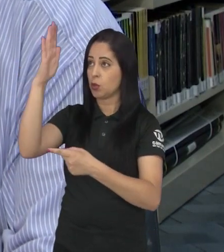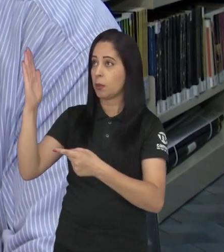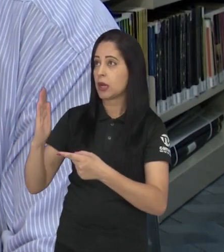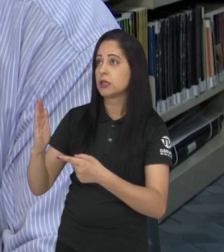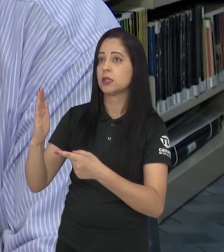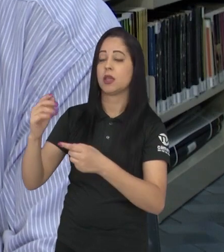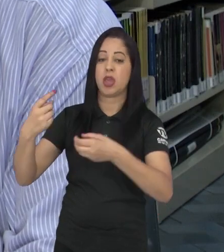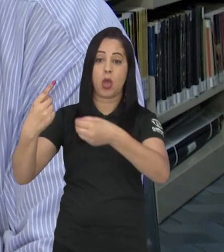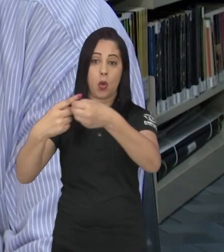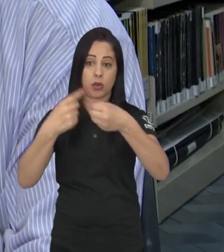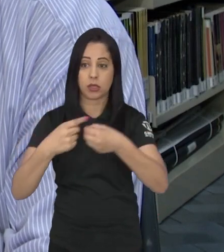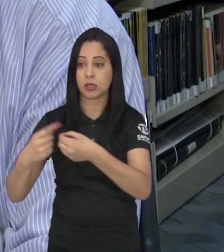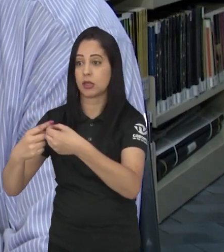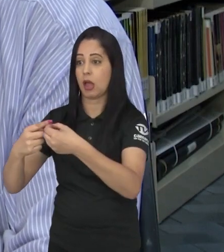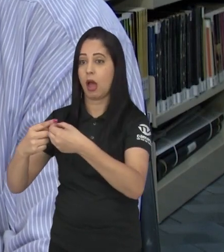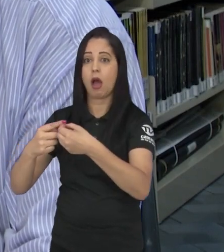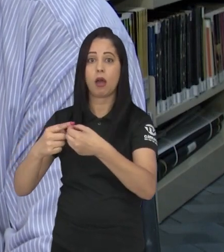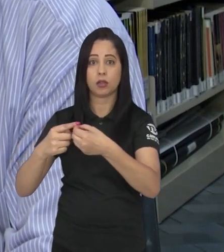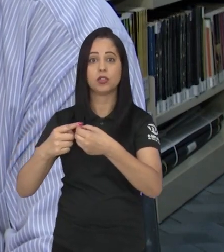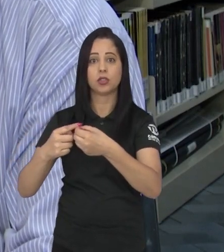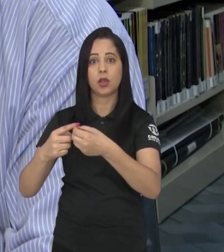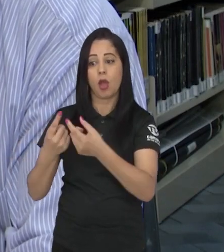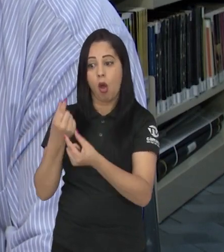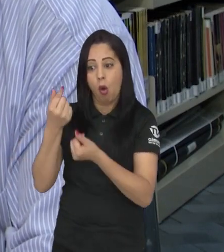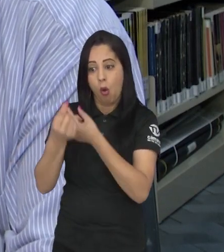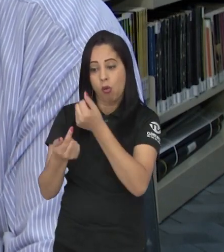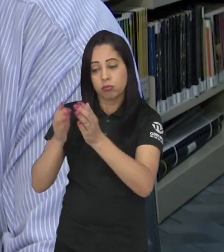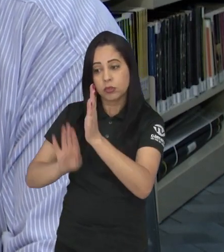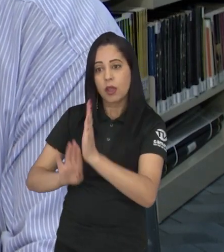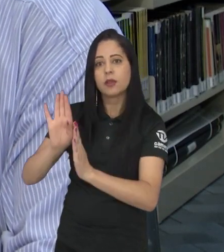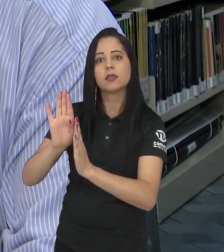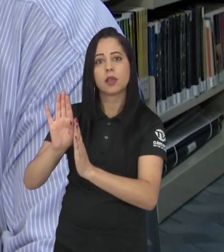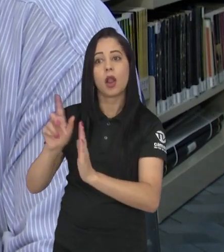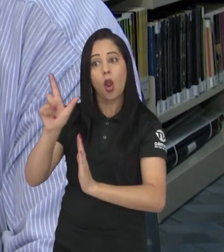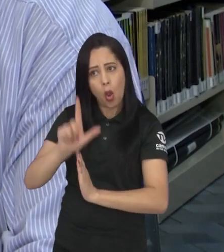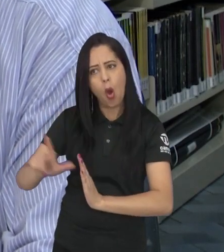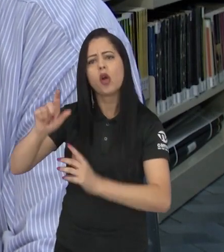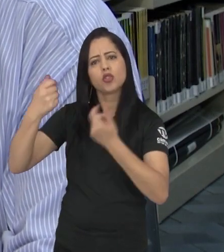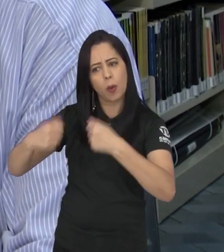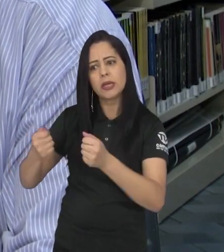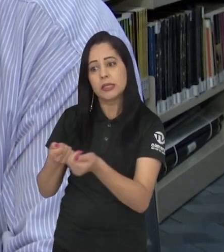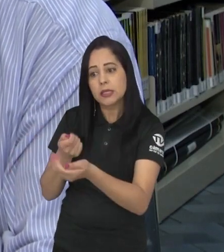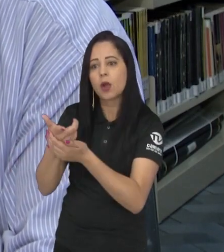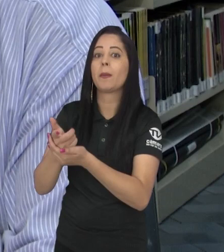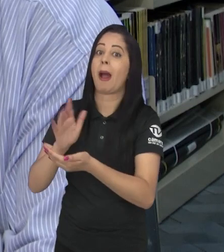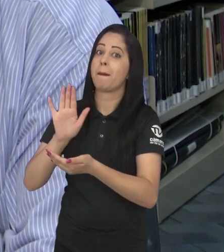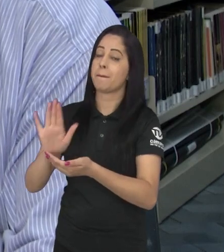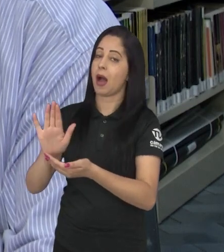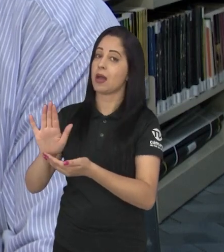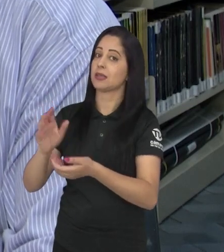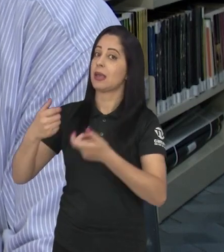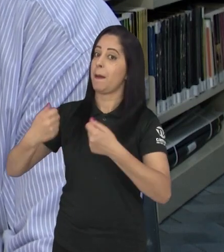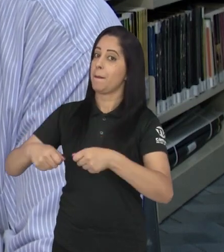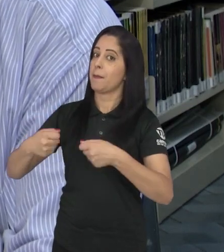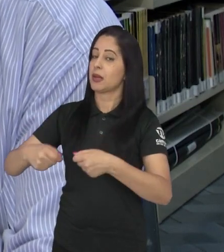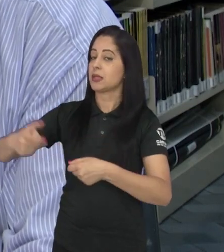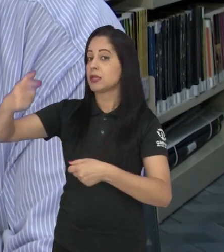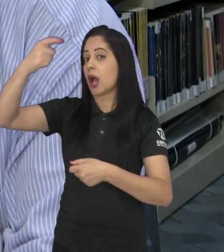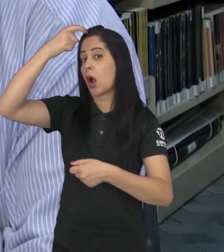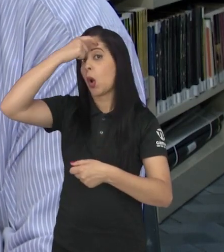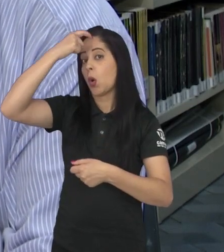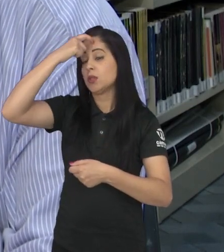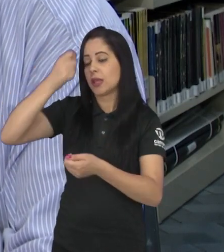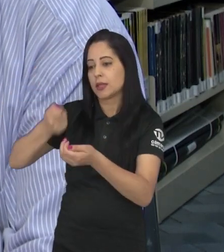até para o país, para a cidade, para a nossa região. É lógico que tem que ter o consumo. Então o jovem tem que